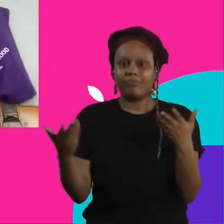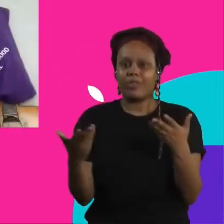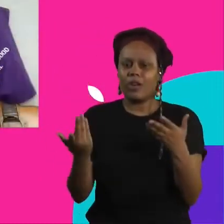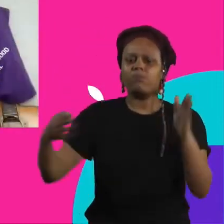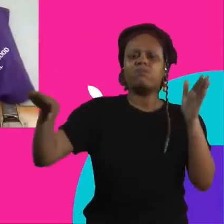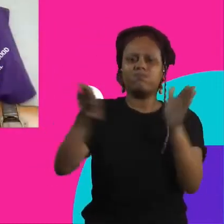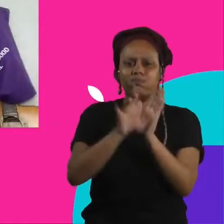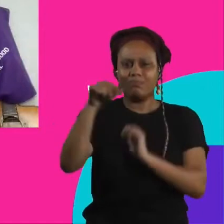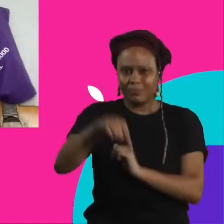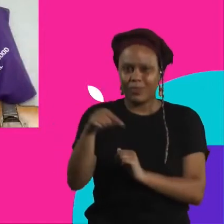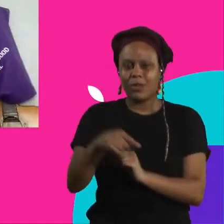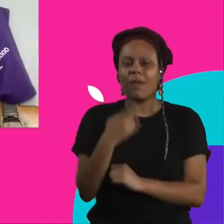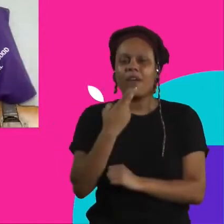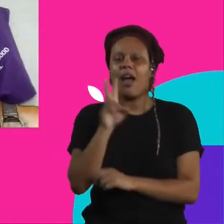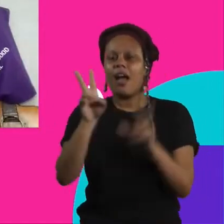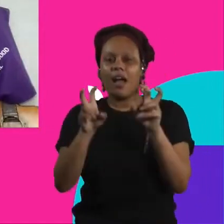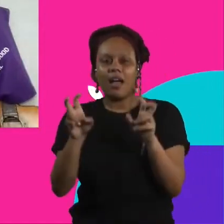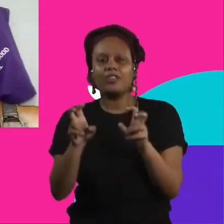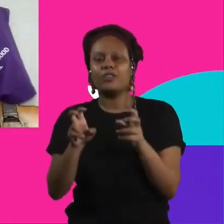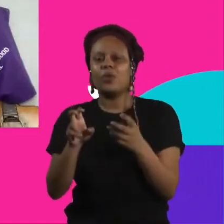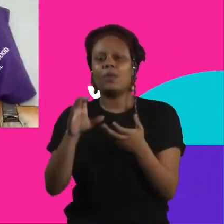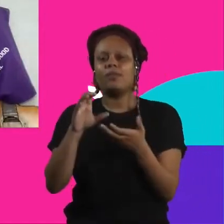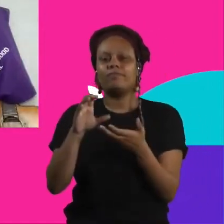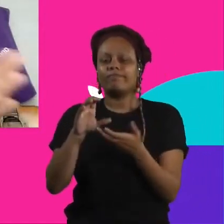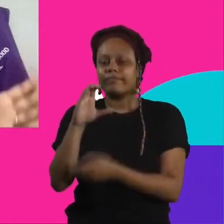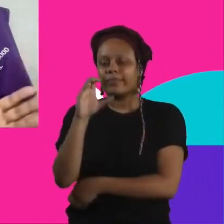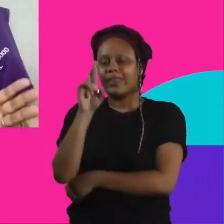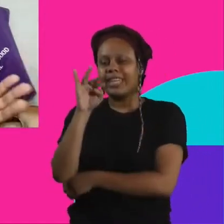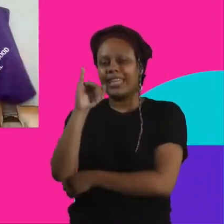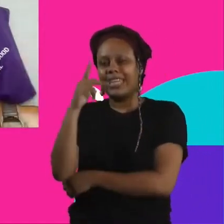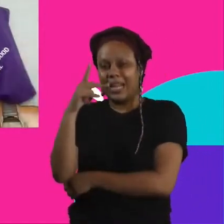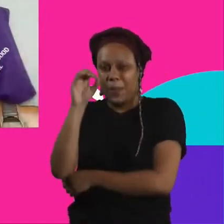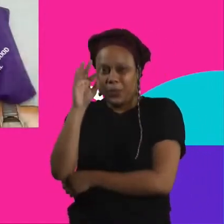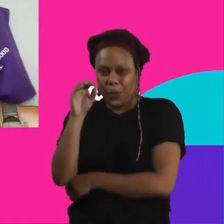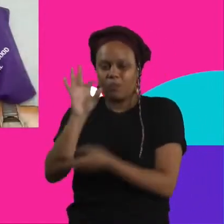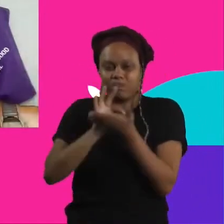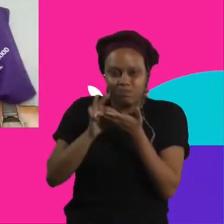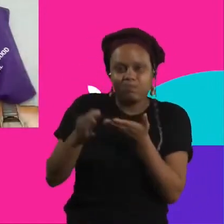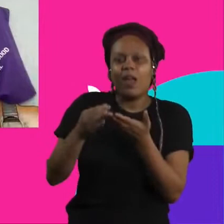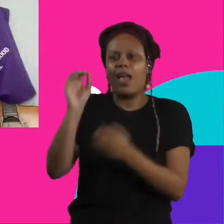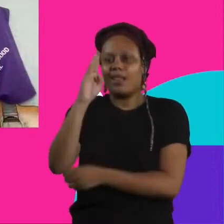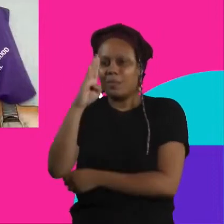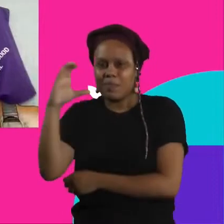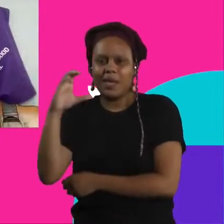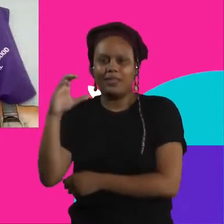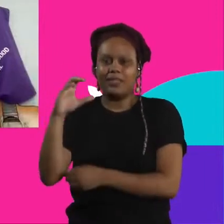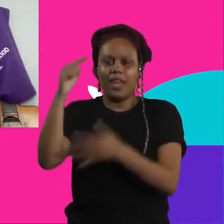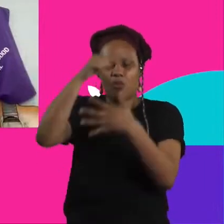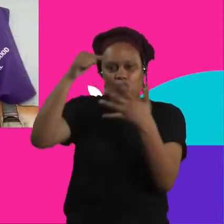bate-papo para que possamos falar de Open Banking, criptomoedas, NFTs, blockchain. Então eu gostaria de fazer uma primeira rodada,